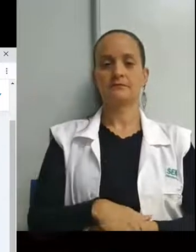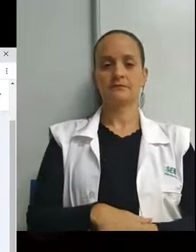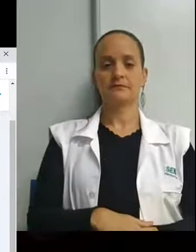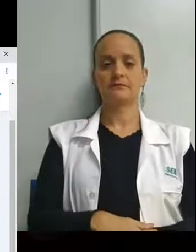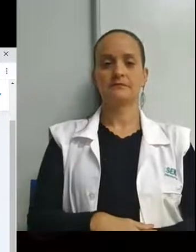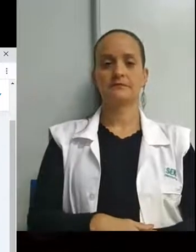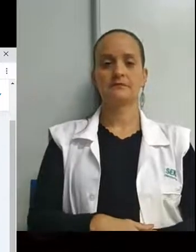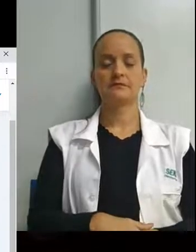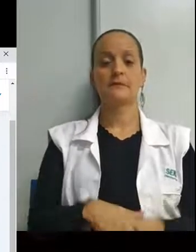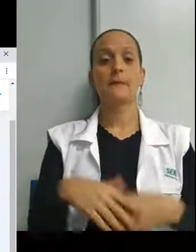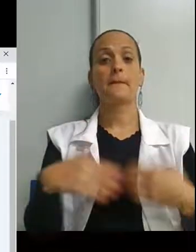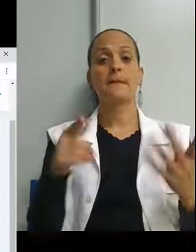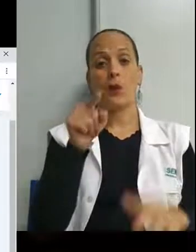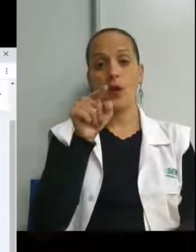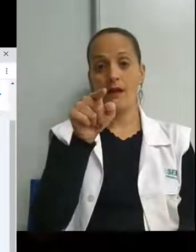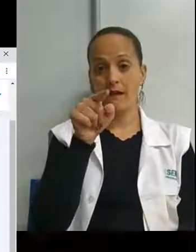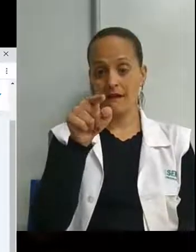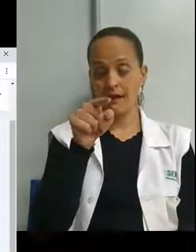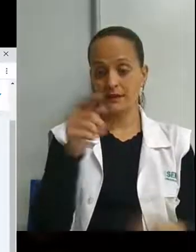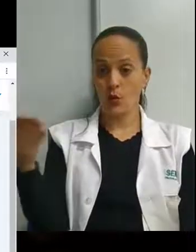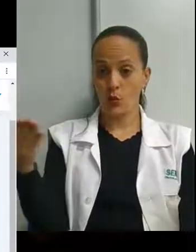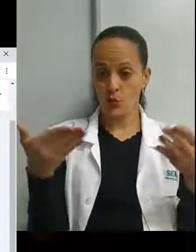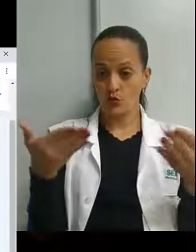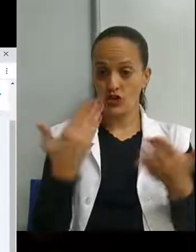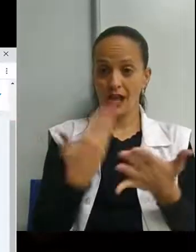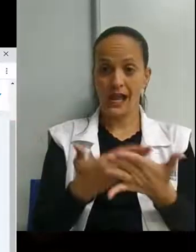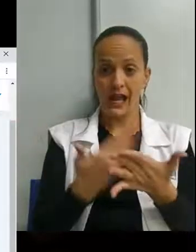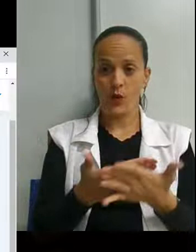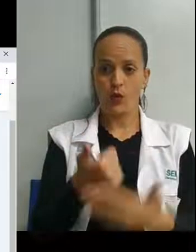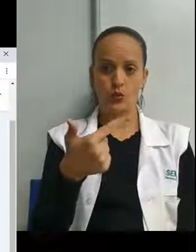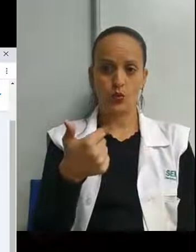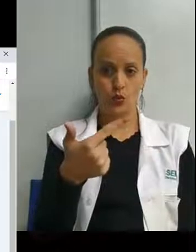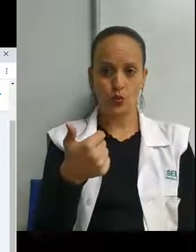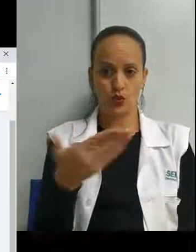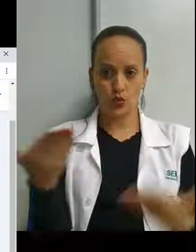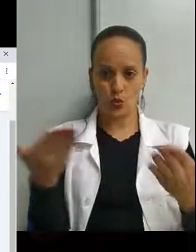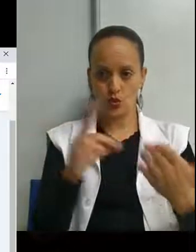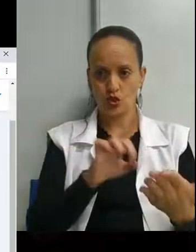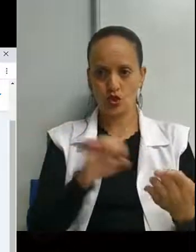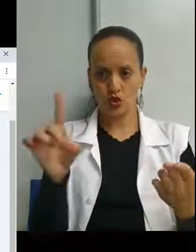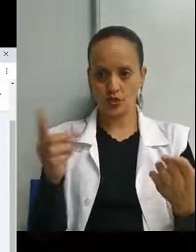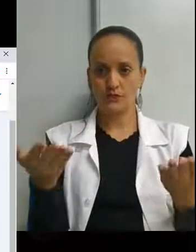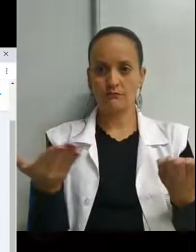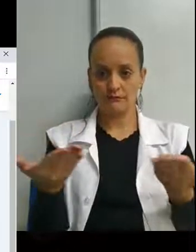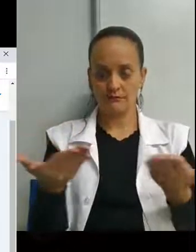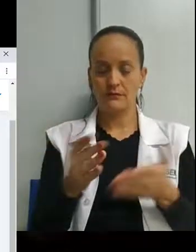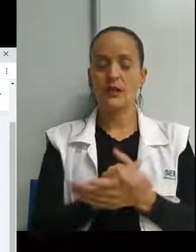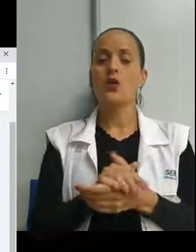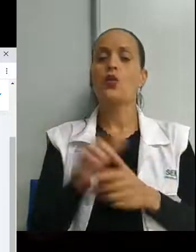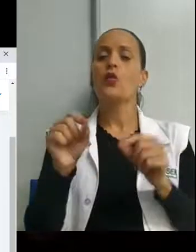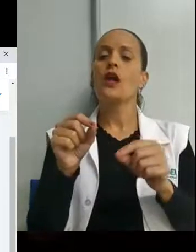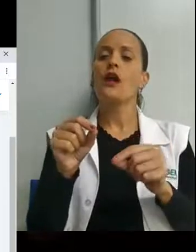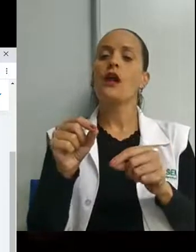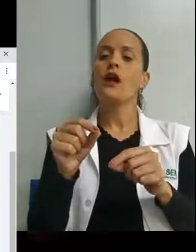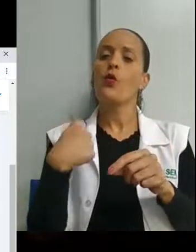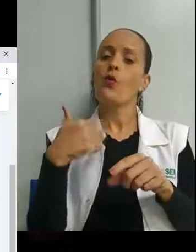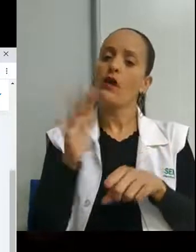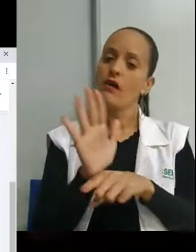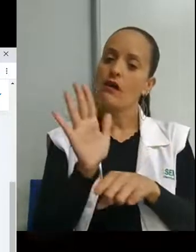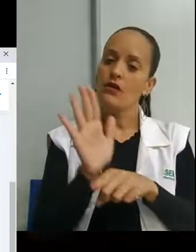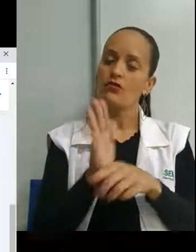essa web extra aqui, né, do dia 12, né, que é a de hoje, justamente para poder auxiliar vocês na execução